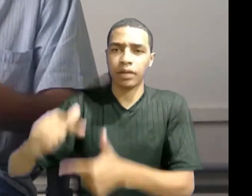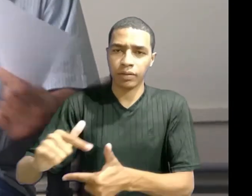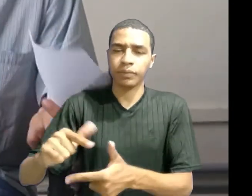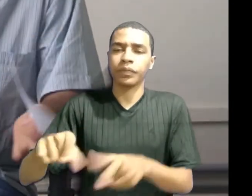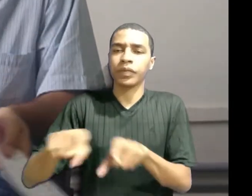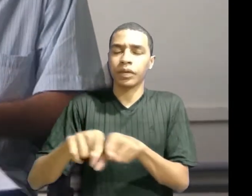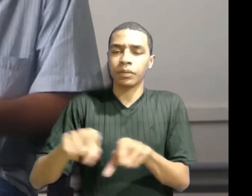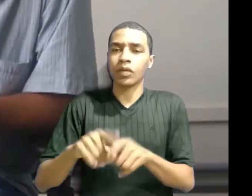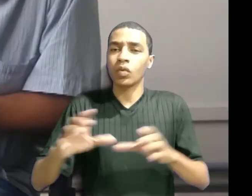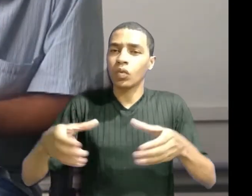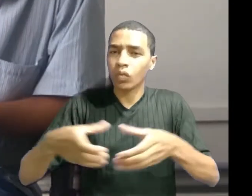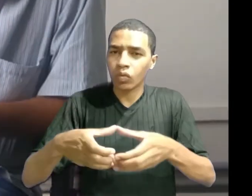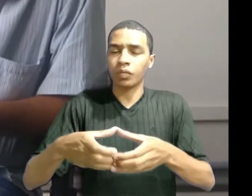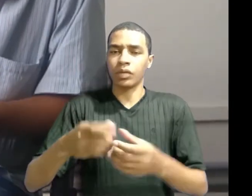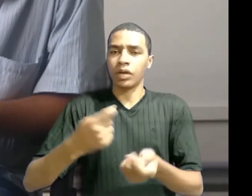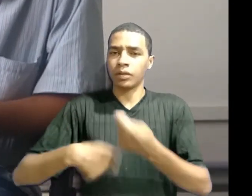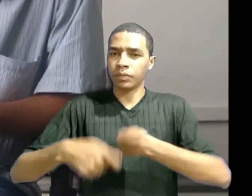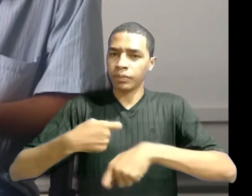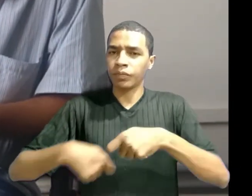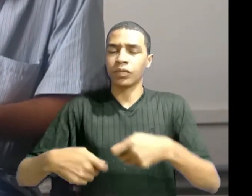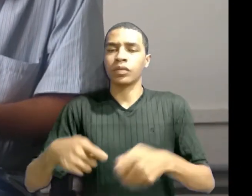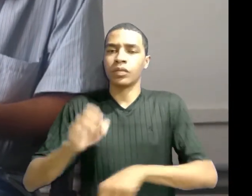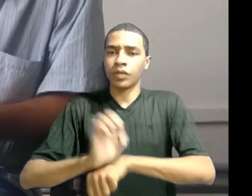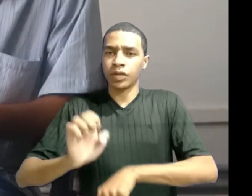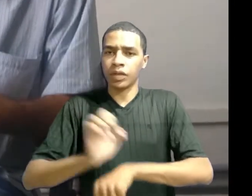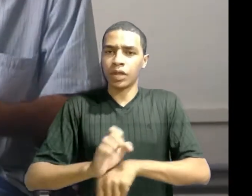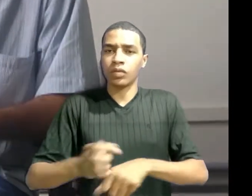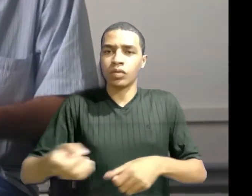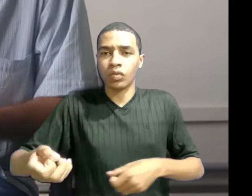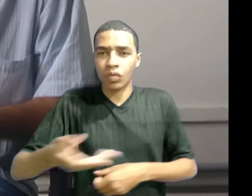O corpo administrativo no Estado moderno